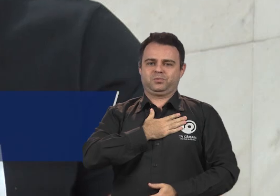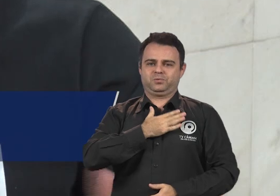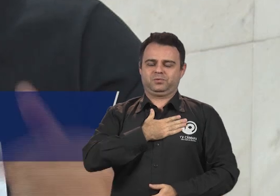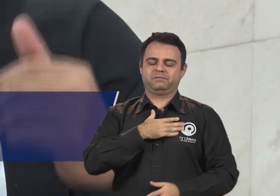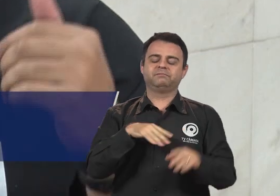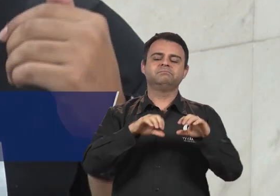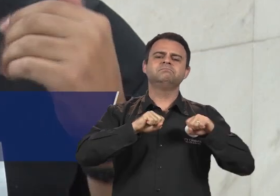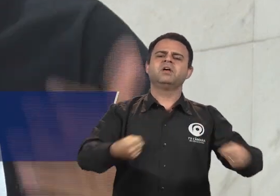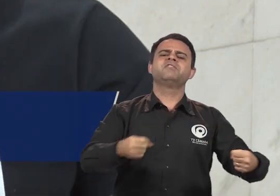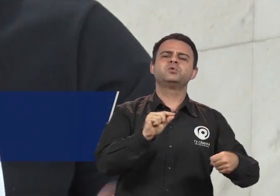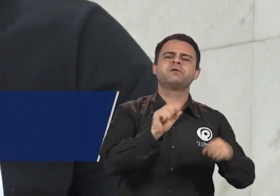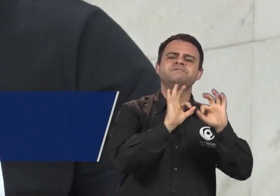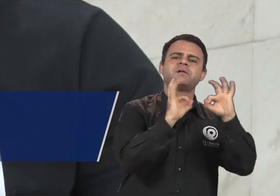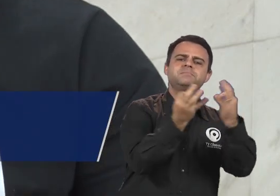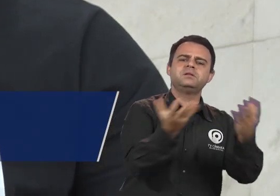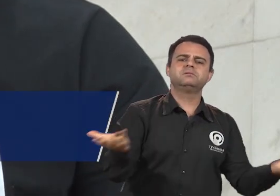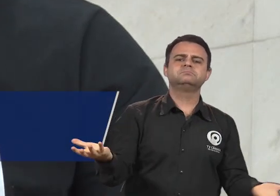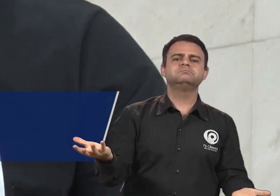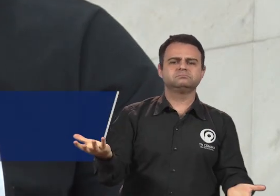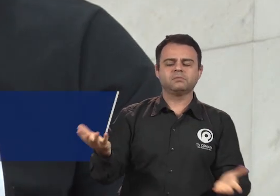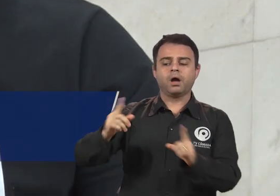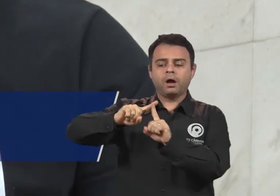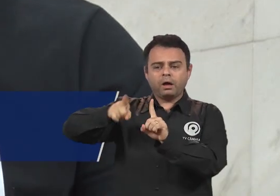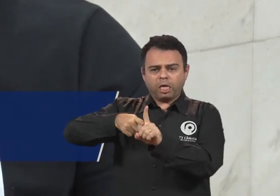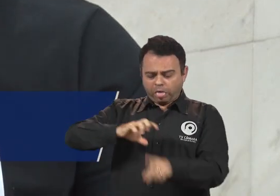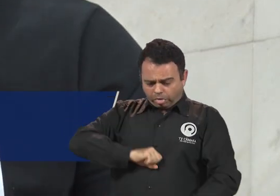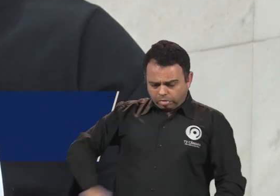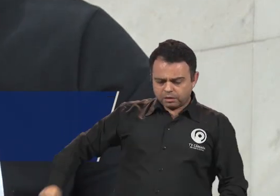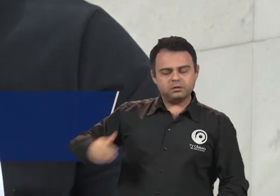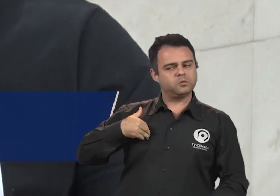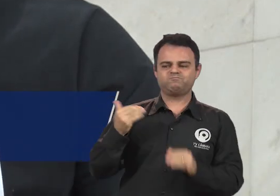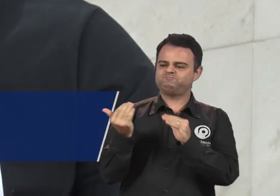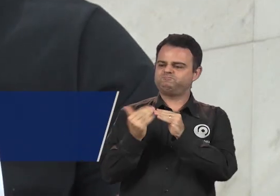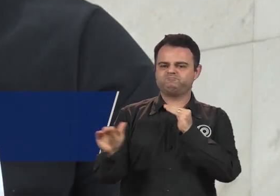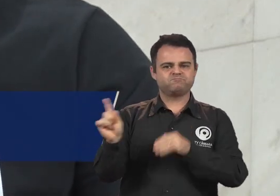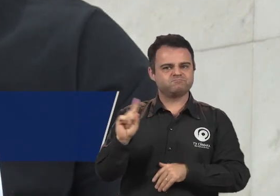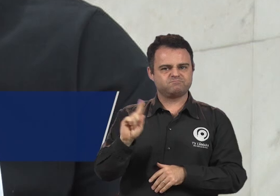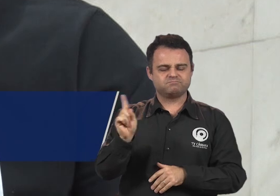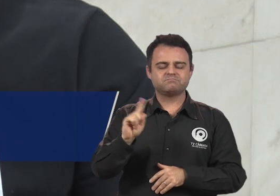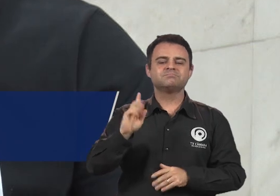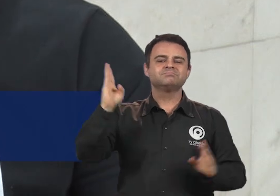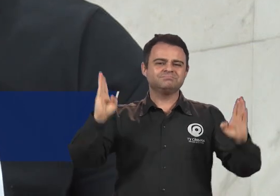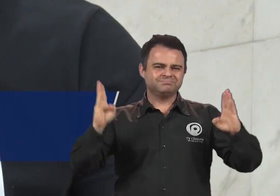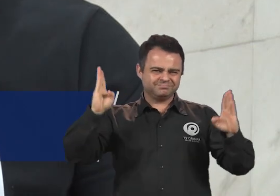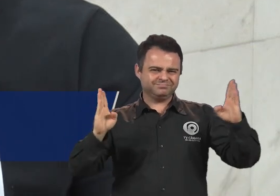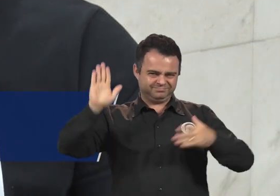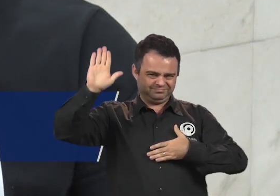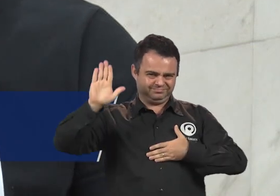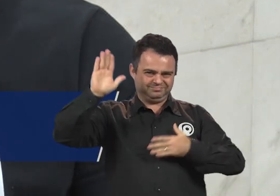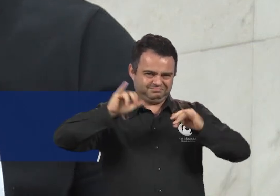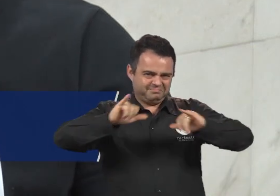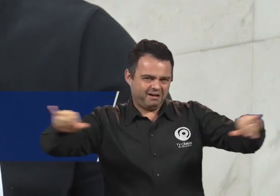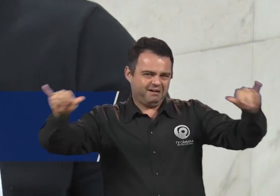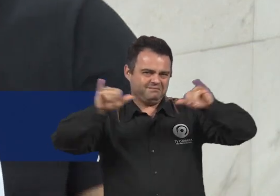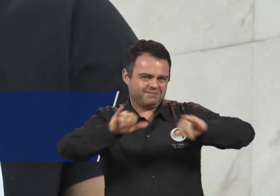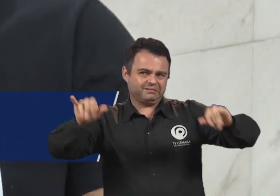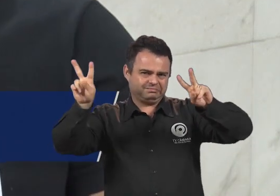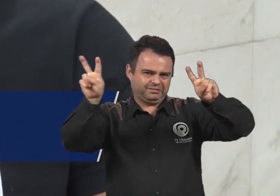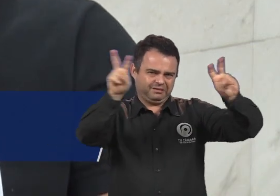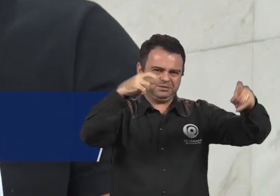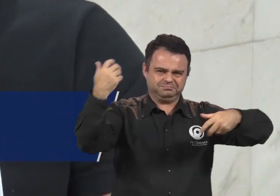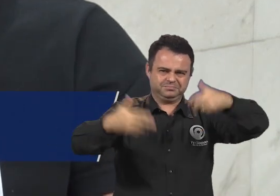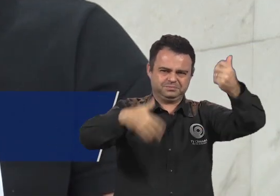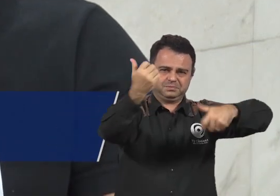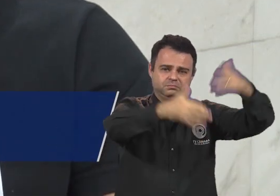defendo a família, sou contra aborto. Então, são pautas que a gente trouxe durante a campanha e tem sido uma relação